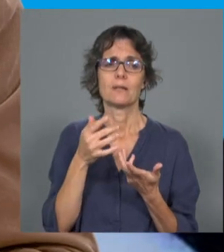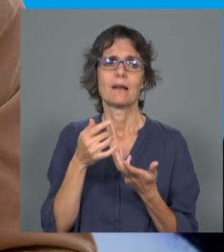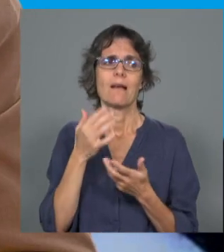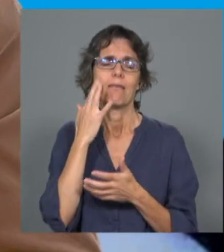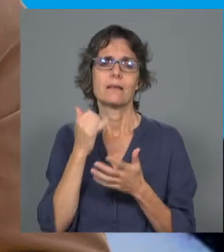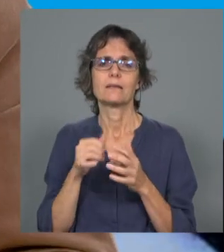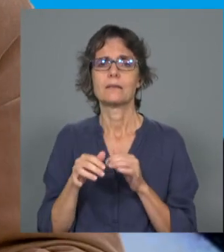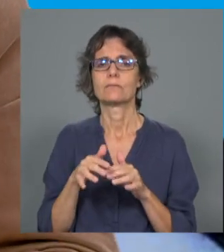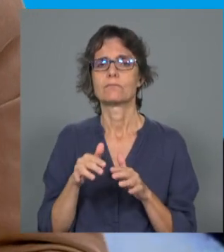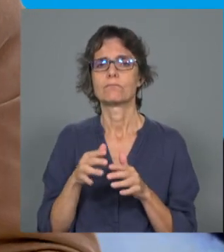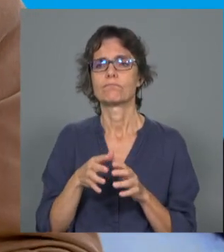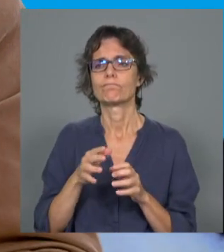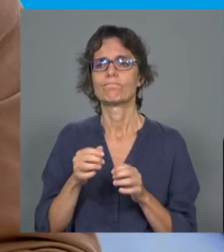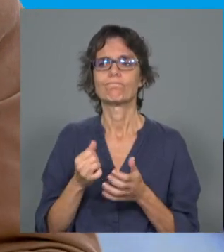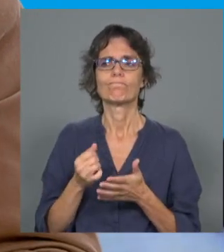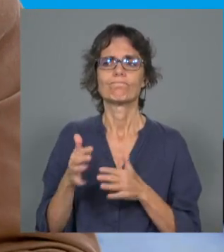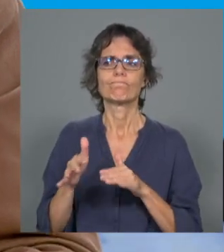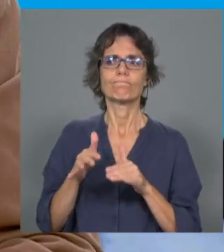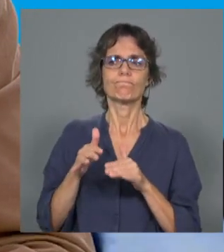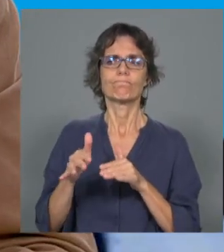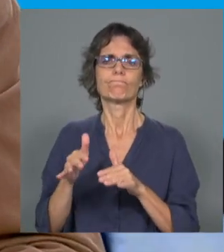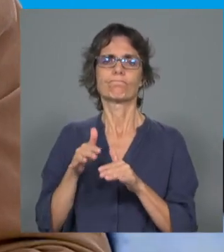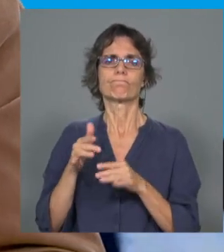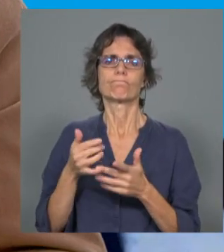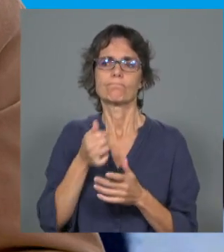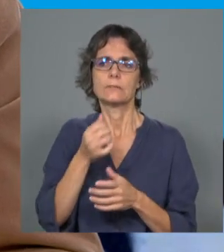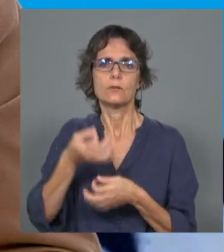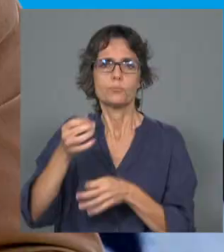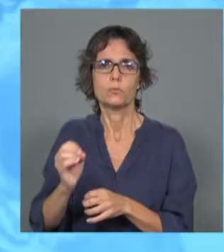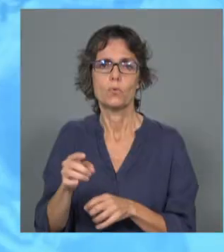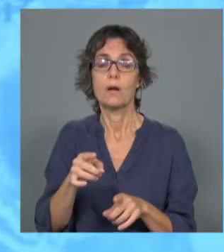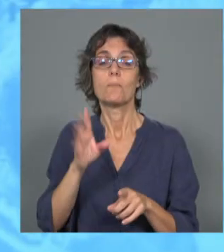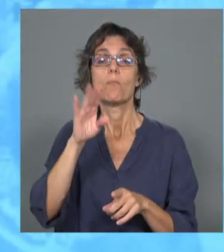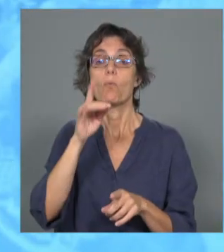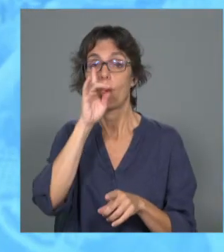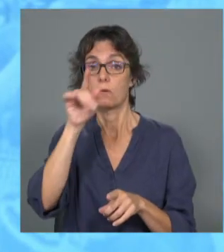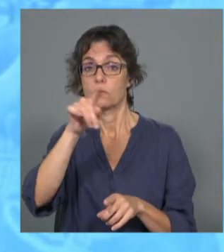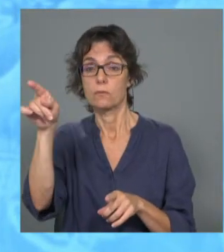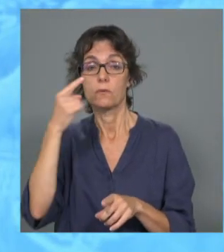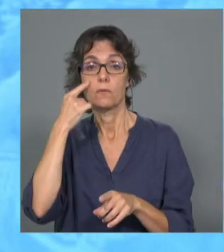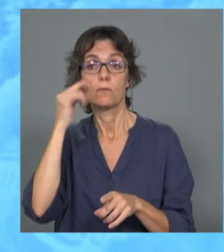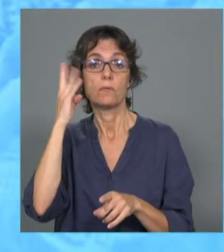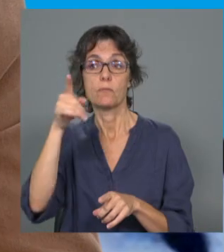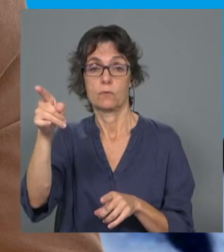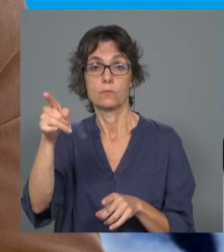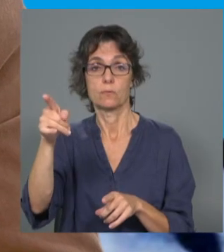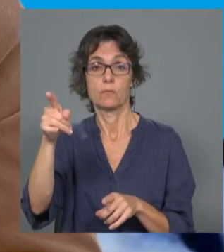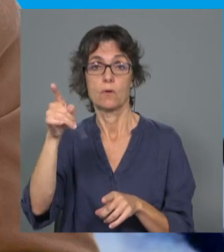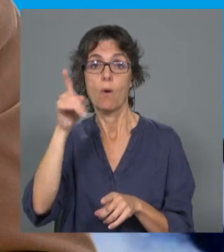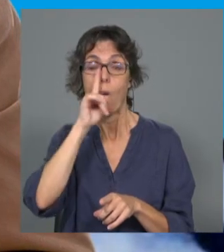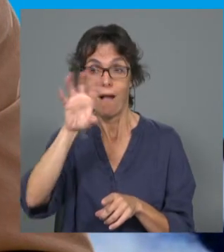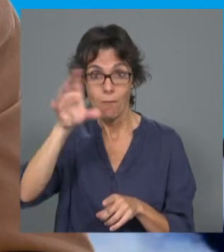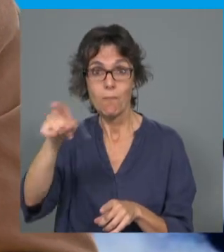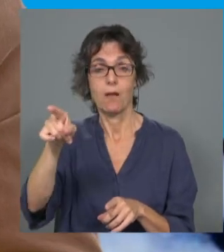caros no apoio, quando vamos aos números não é bem assim. A Alemanha é o quarto fornecedor militar